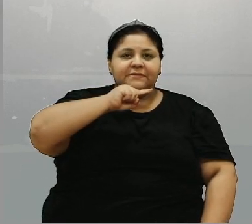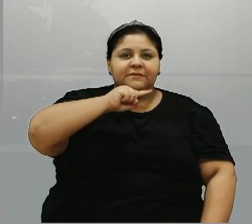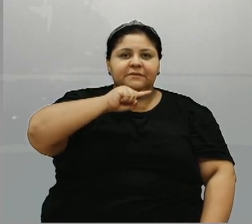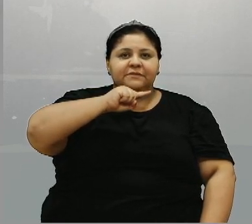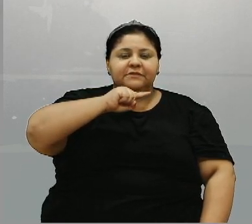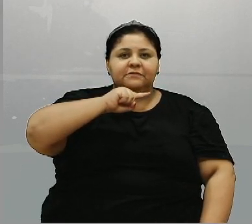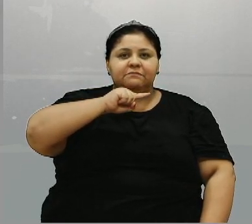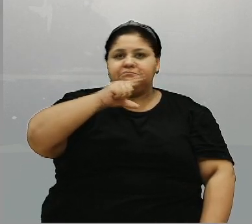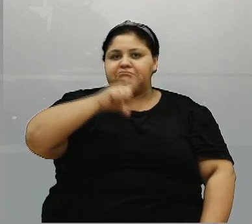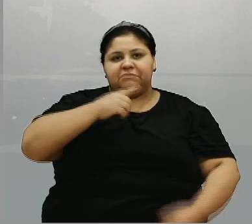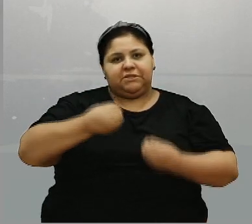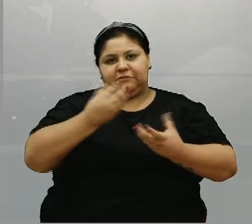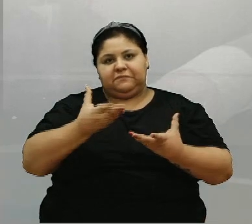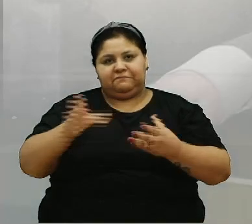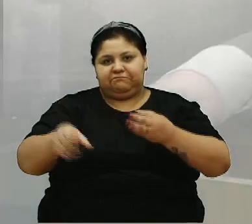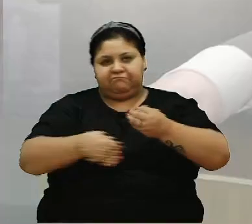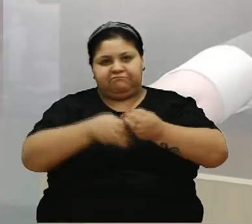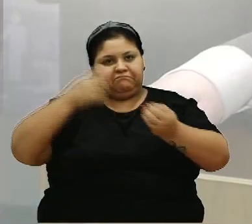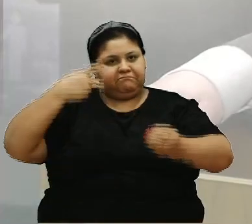Então não dá, só a parte.